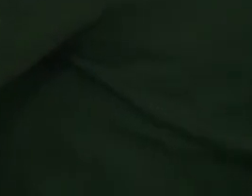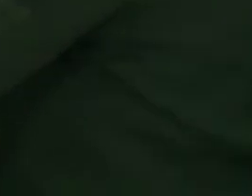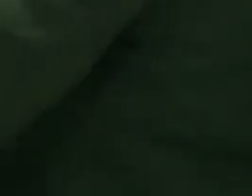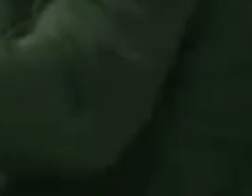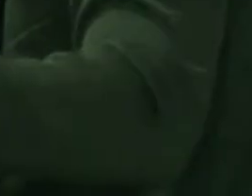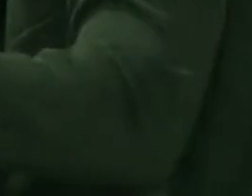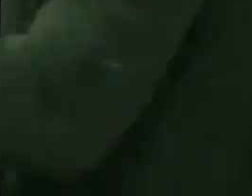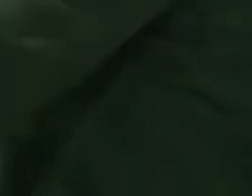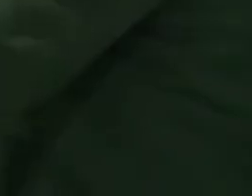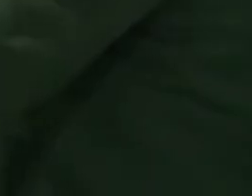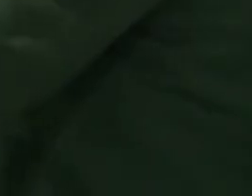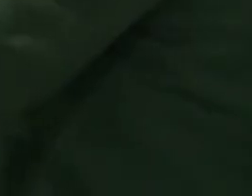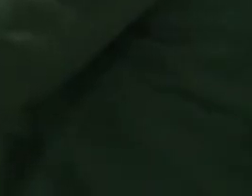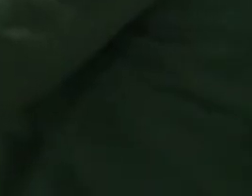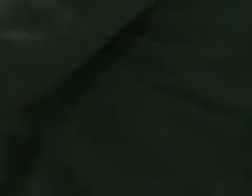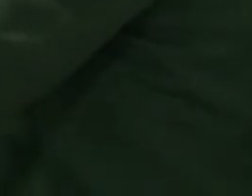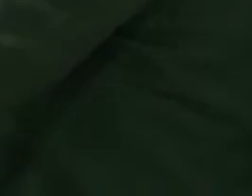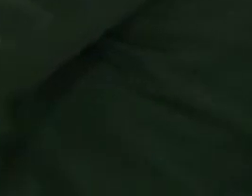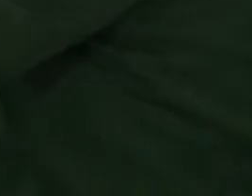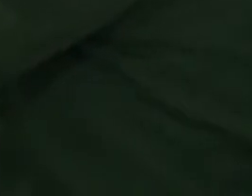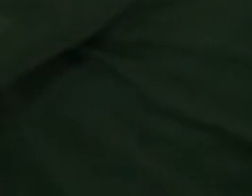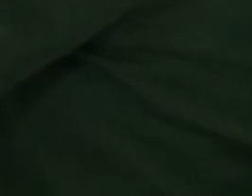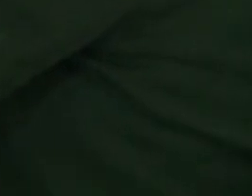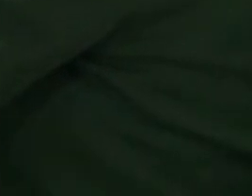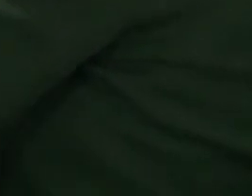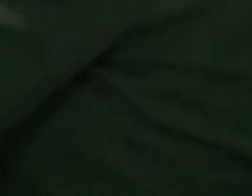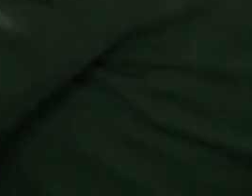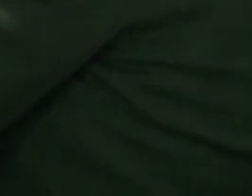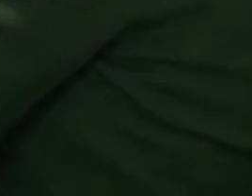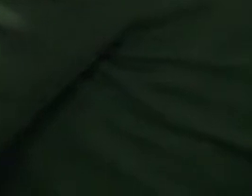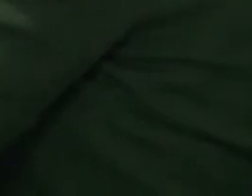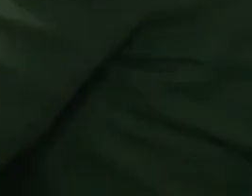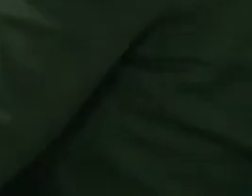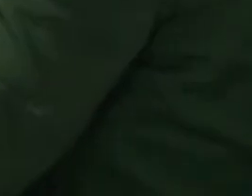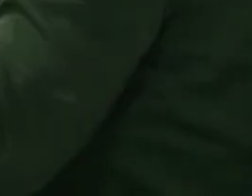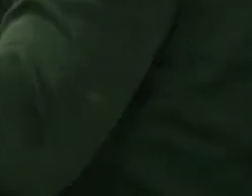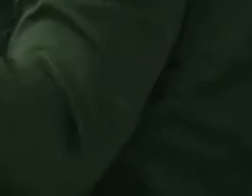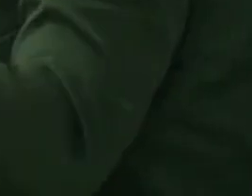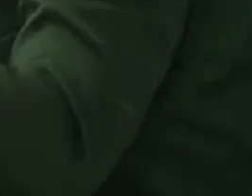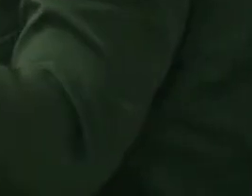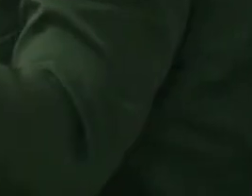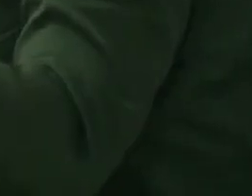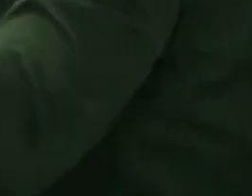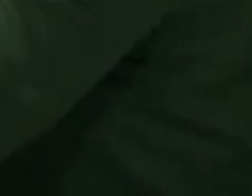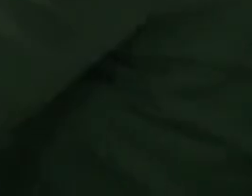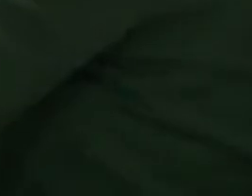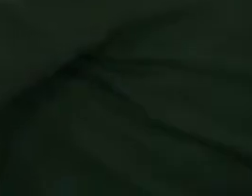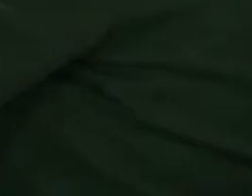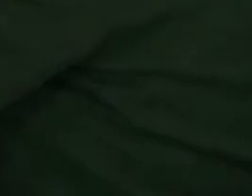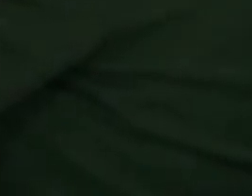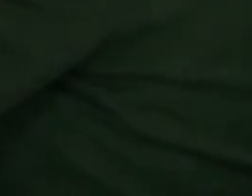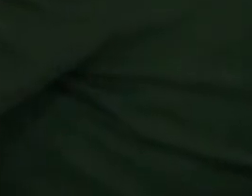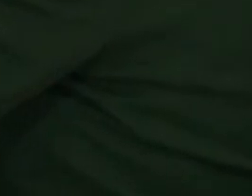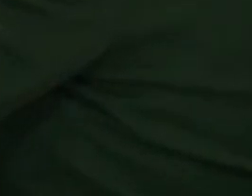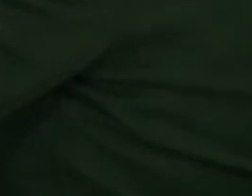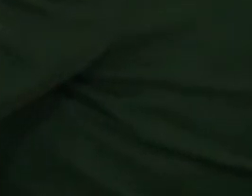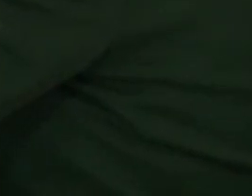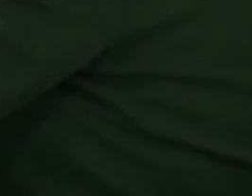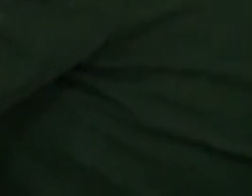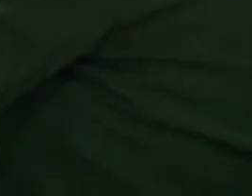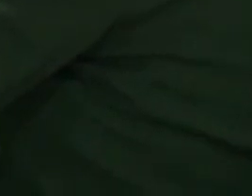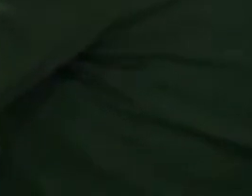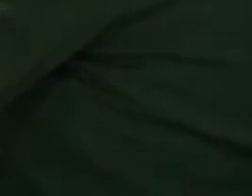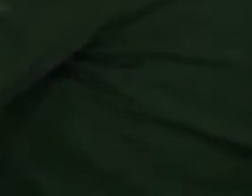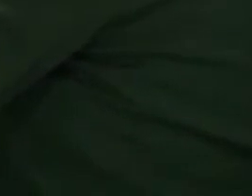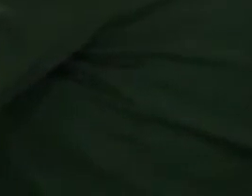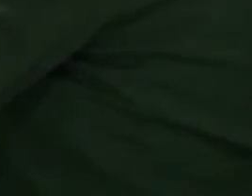feita mesmo para o melhor? Ou essa secretaria está sendo feita para colocar as pessoas para trabalhar, para colocar os cabos eleitorais que